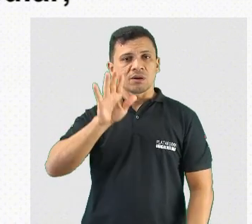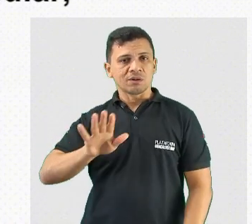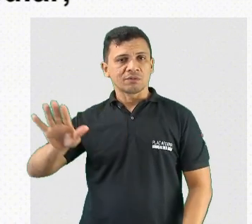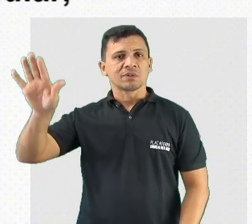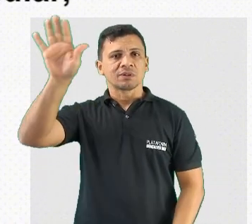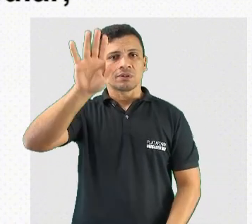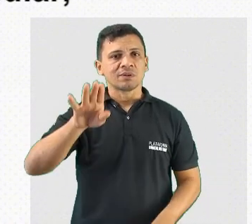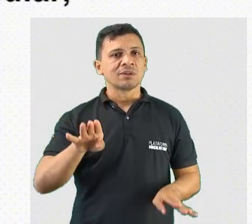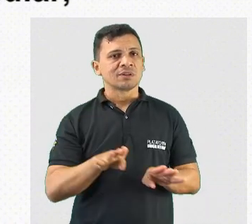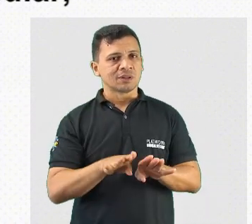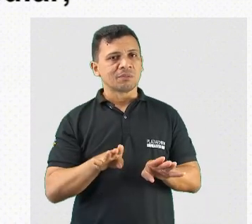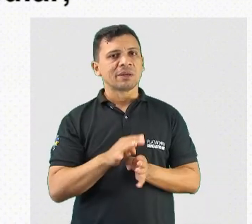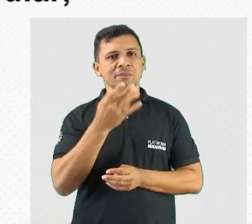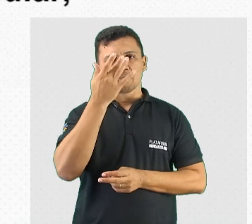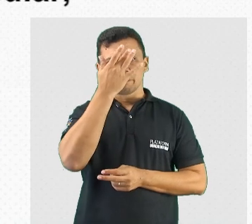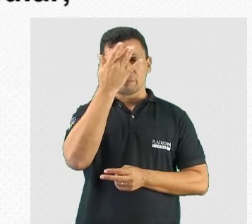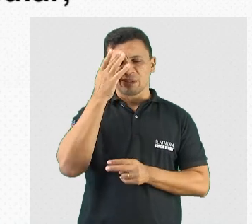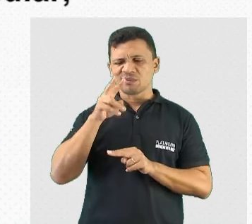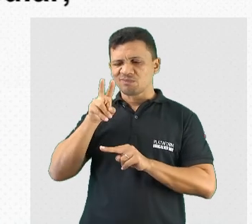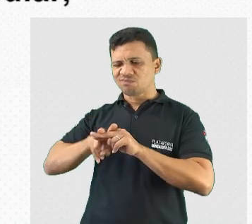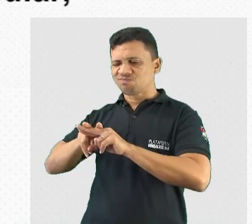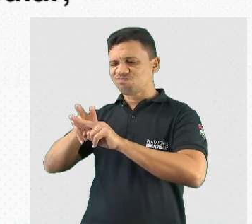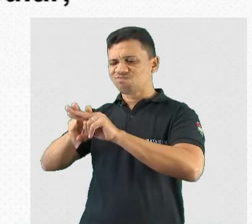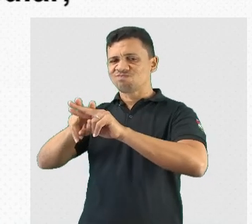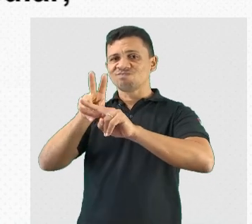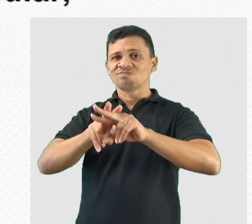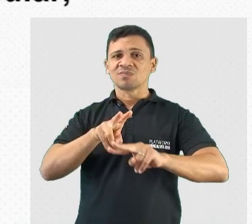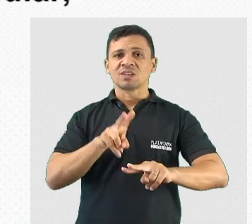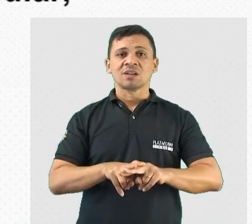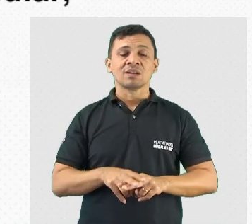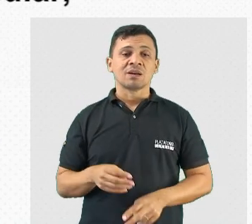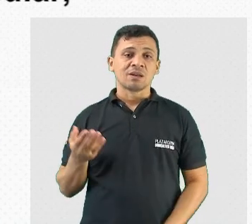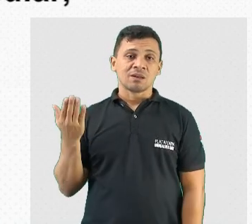muita gente a ser preso numa época onde a capoeira